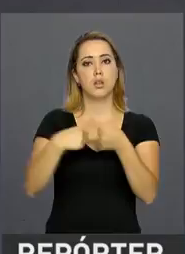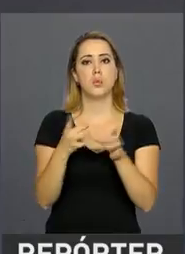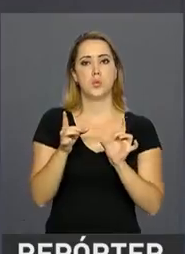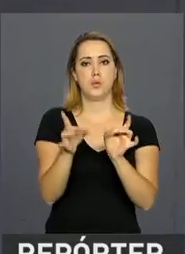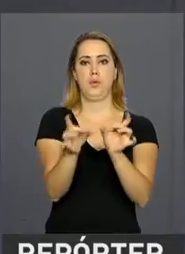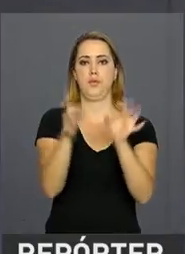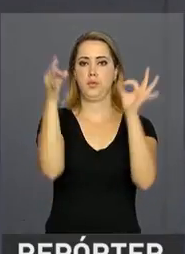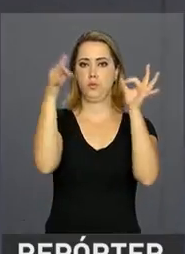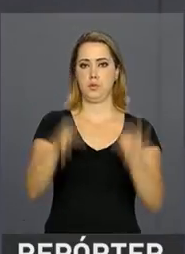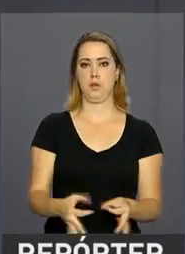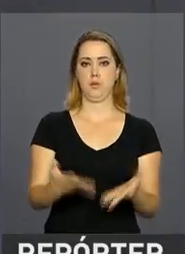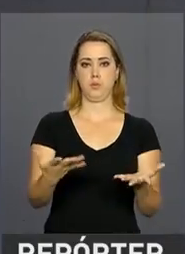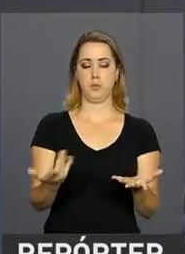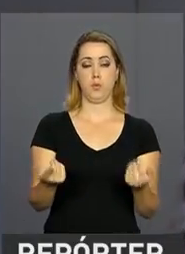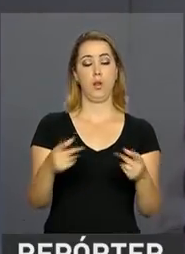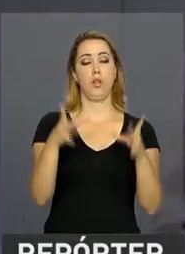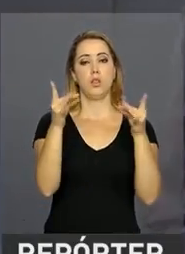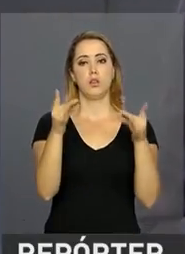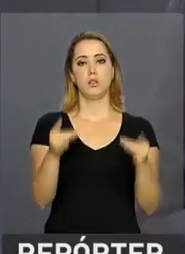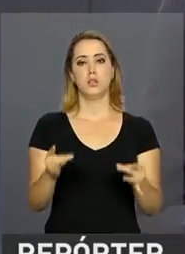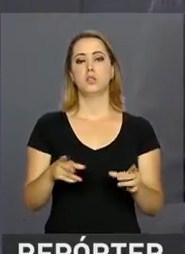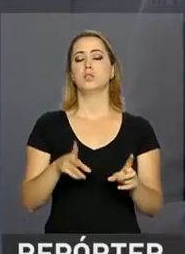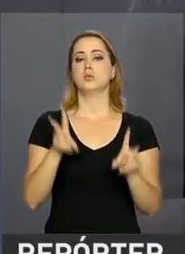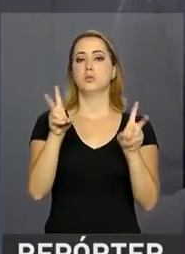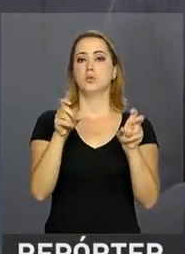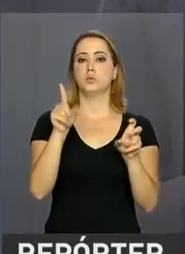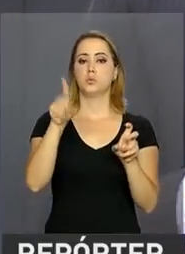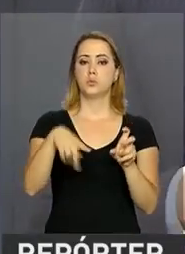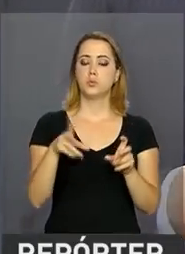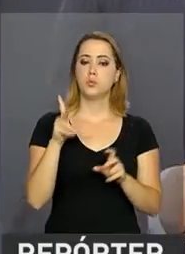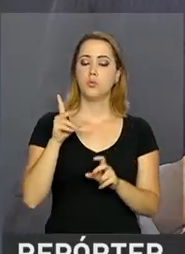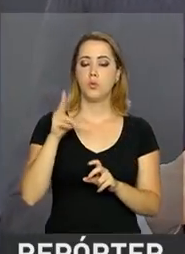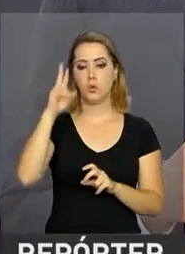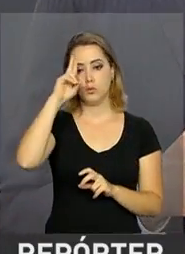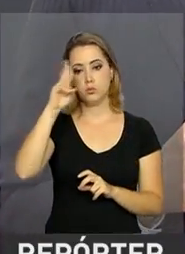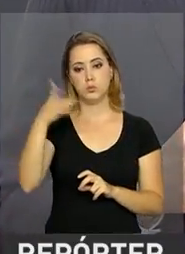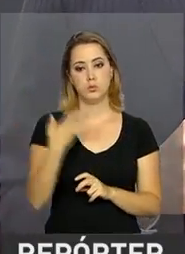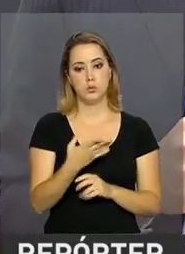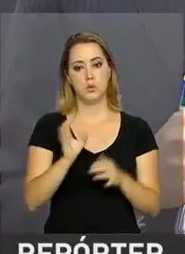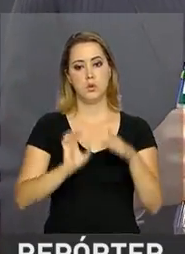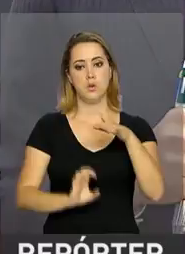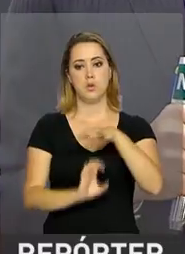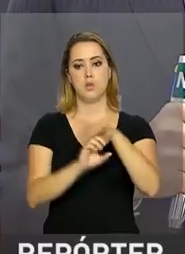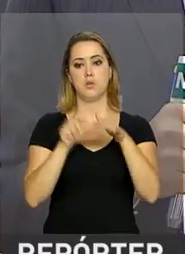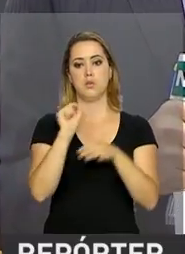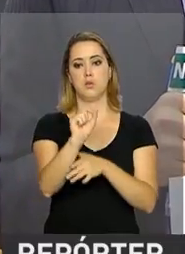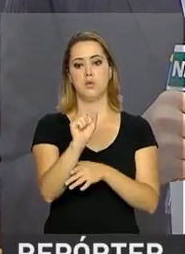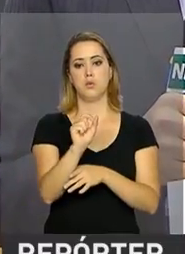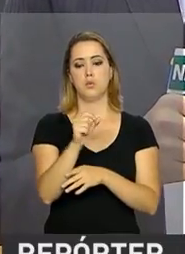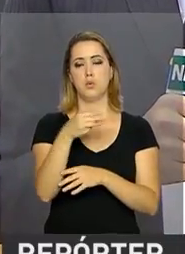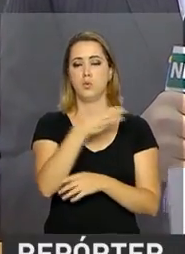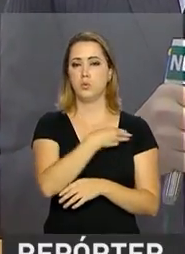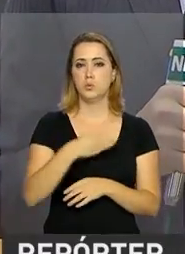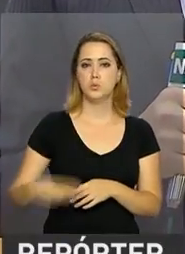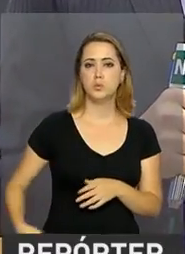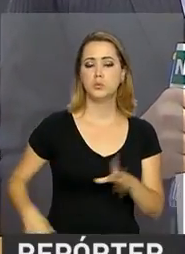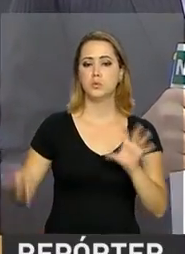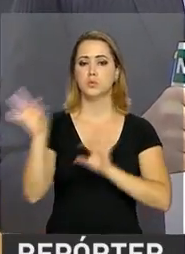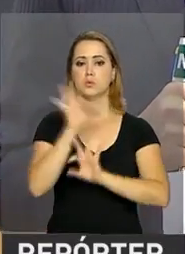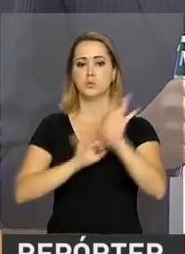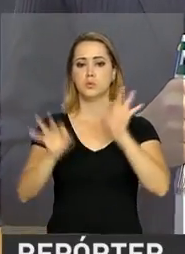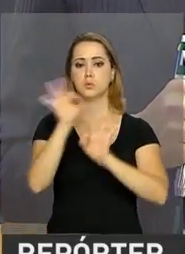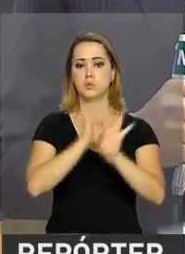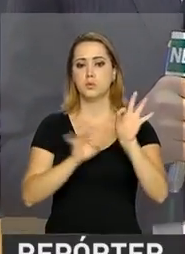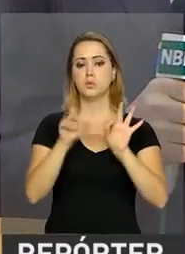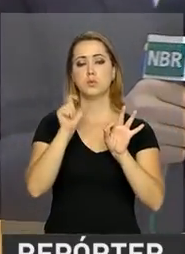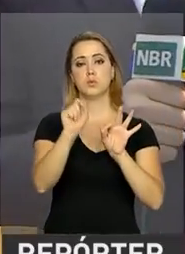homologada Quem dá mais detalhes sobre o assunto é a diretora do departamento de transferências voluntárias do Ministério do planejamento